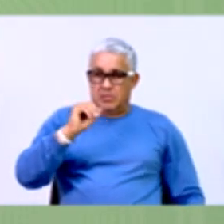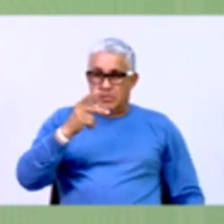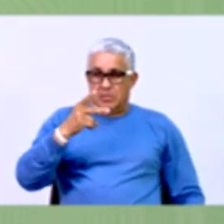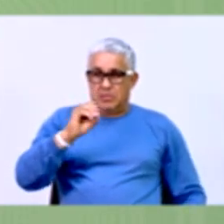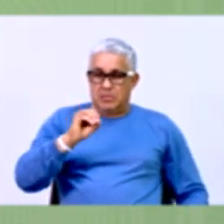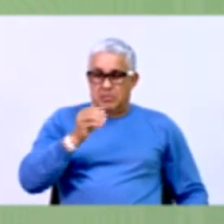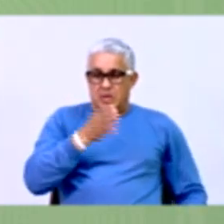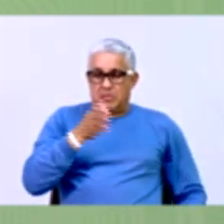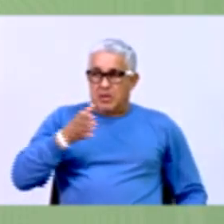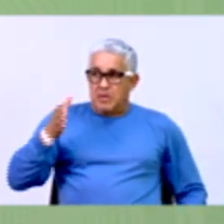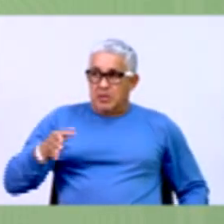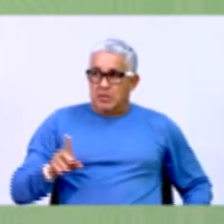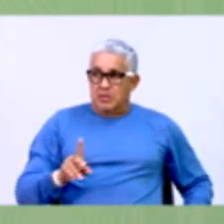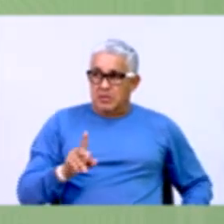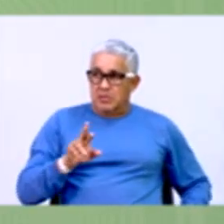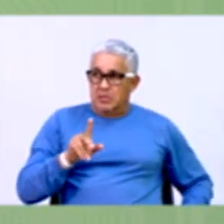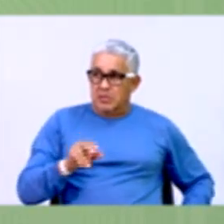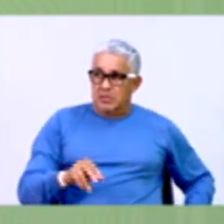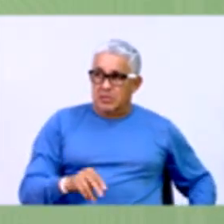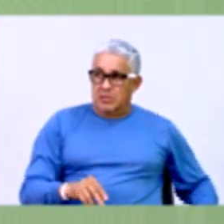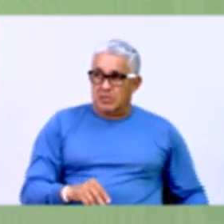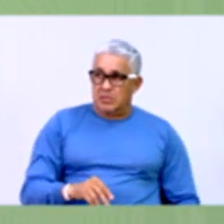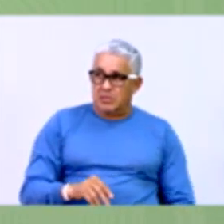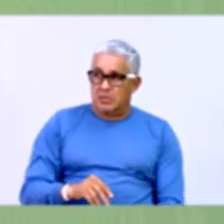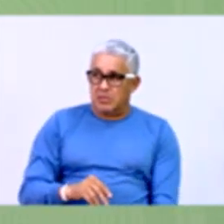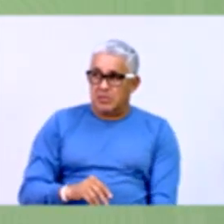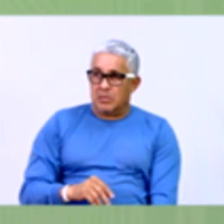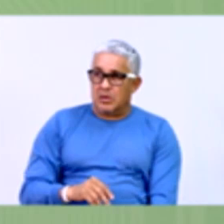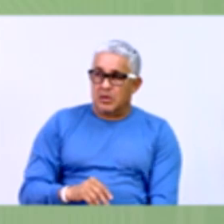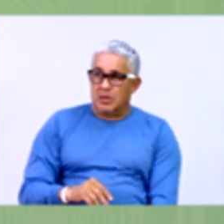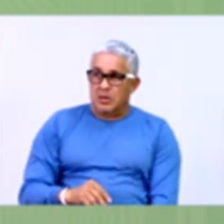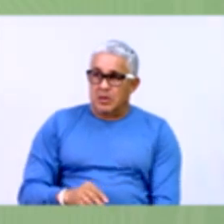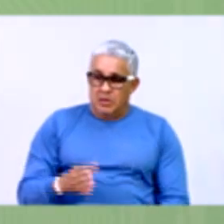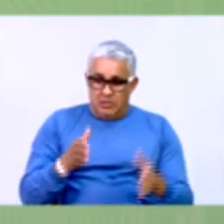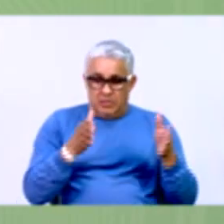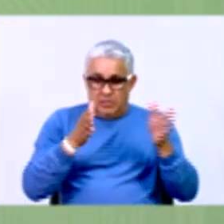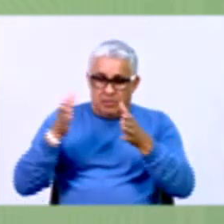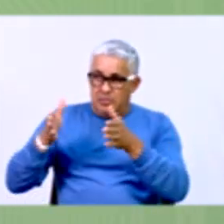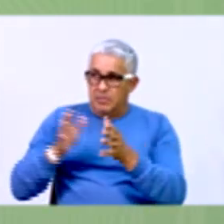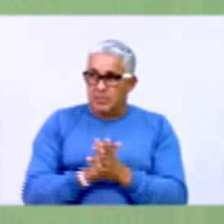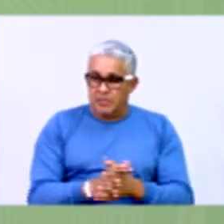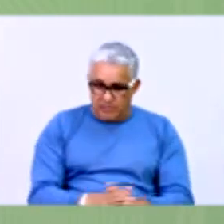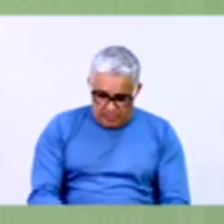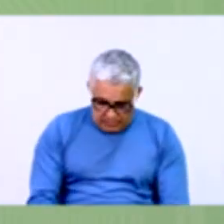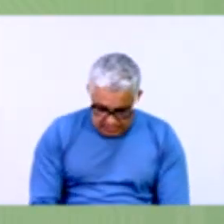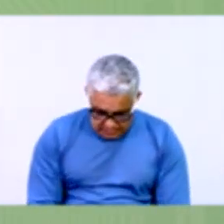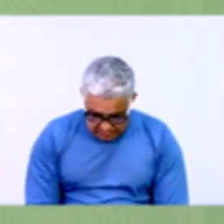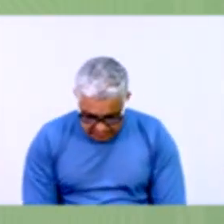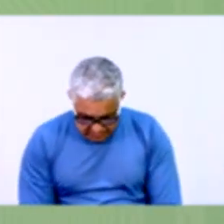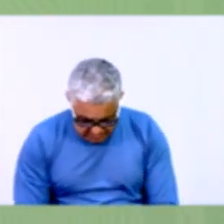dessas etapas que a gente falou, vejamos quais são essas etapas. Então, essas são as etapas